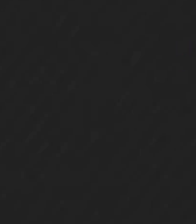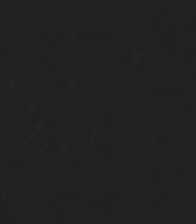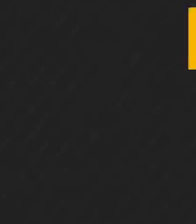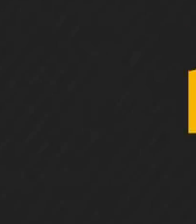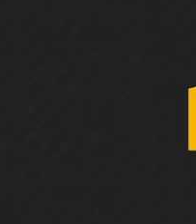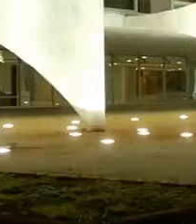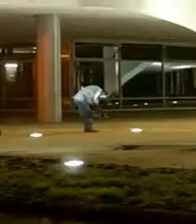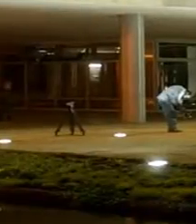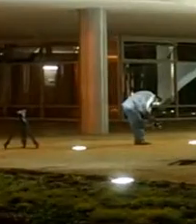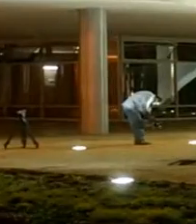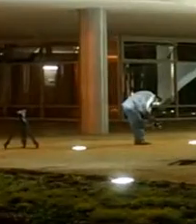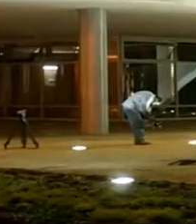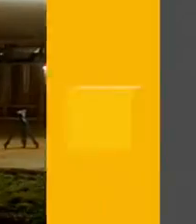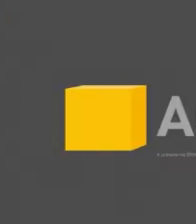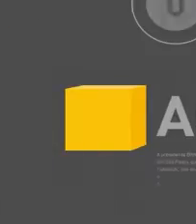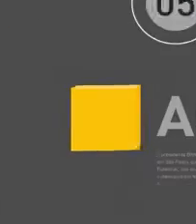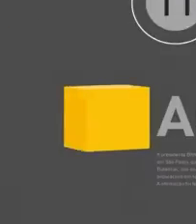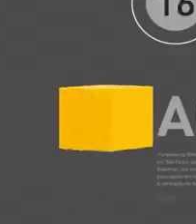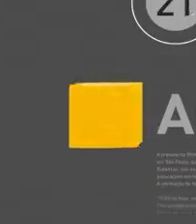ae